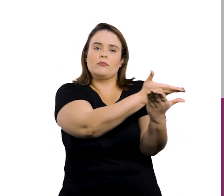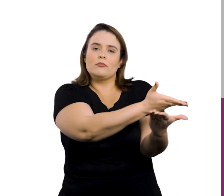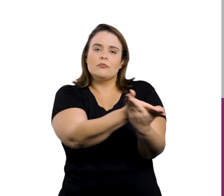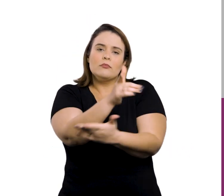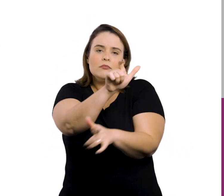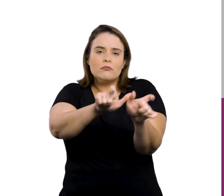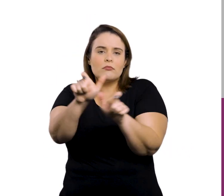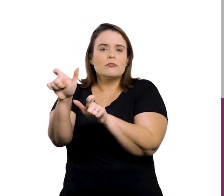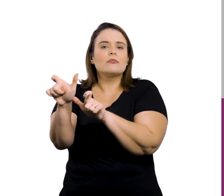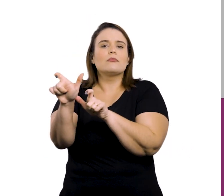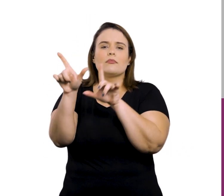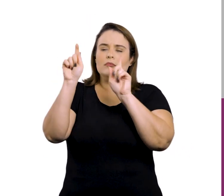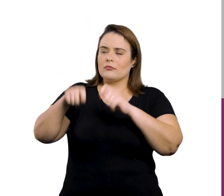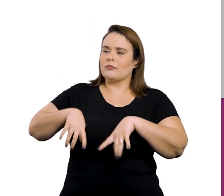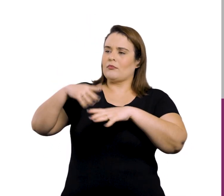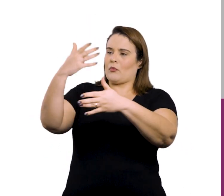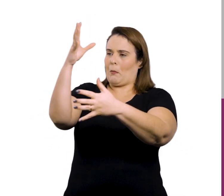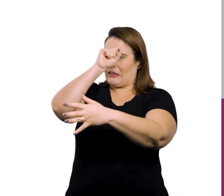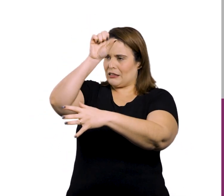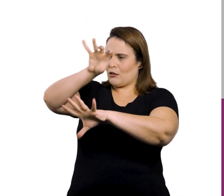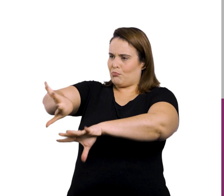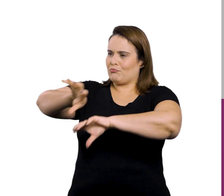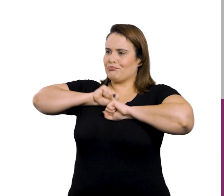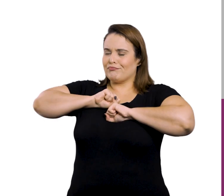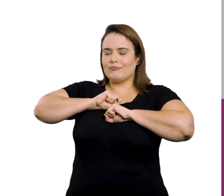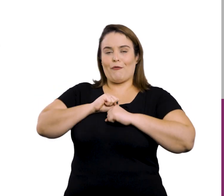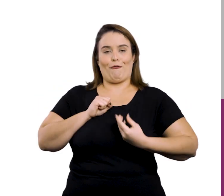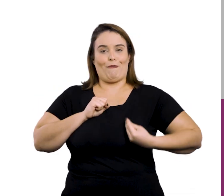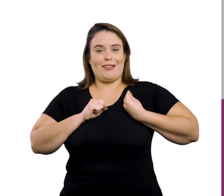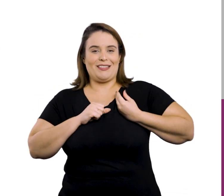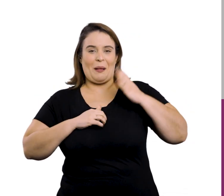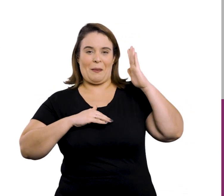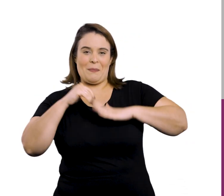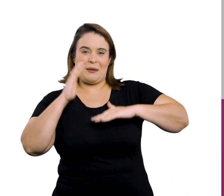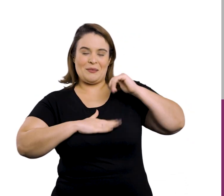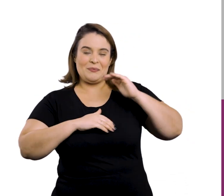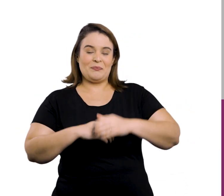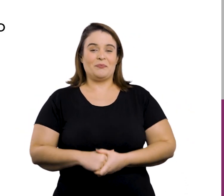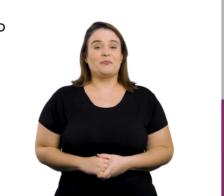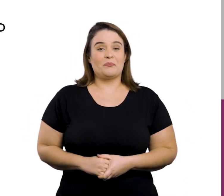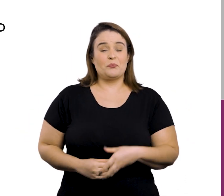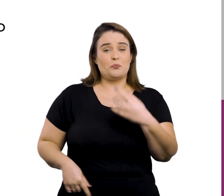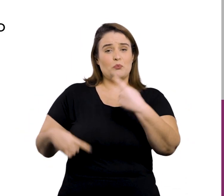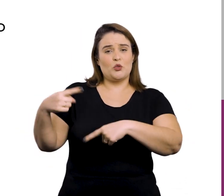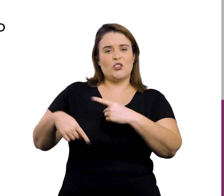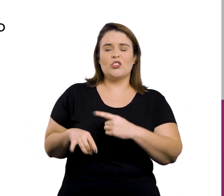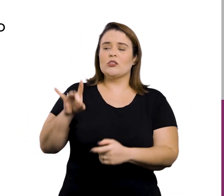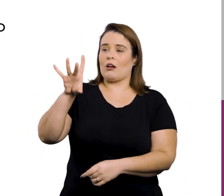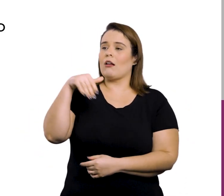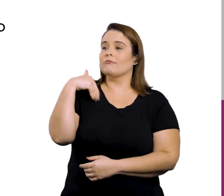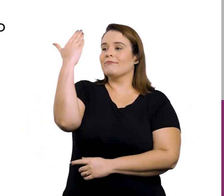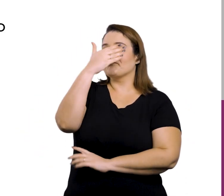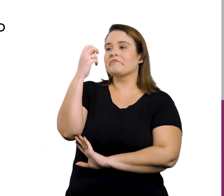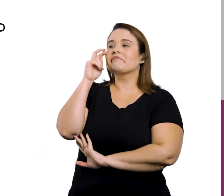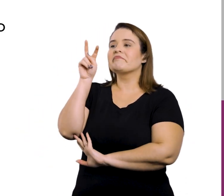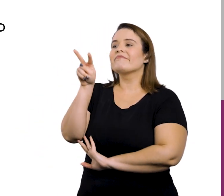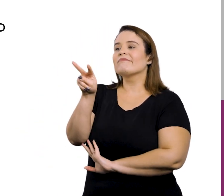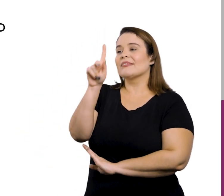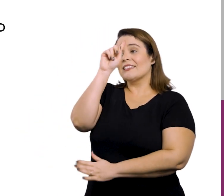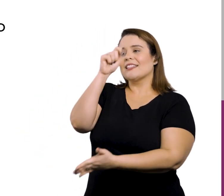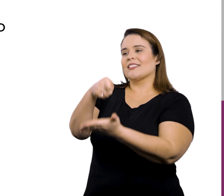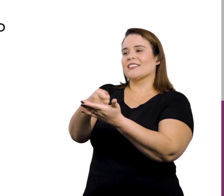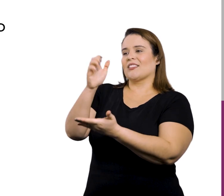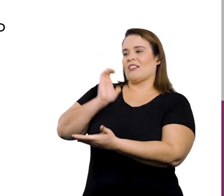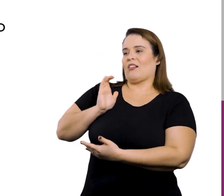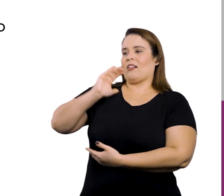o aprendizado pode se materializar nas vidas das pessoas e na prática. A política deixa de ser um espaço para